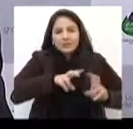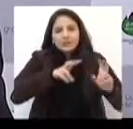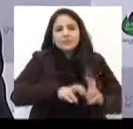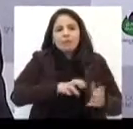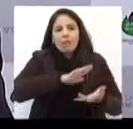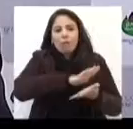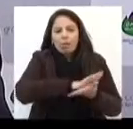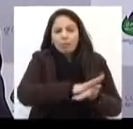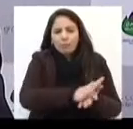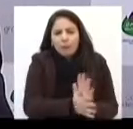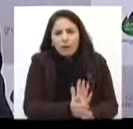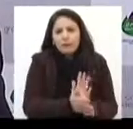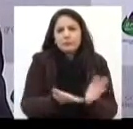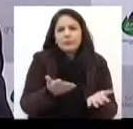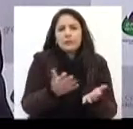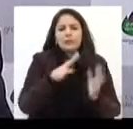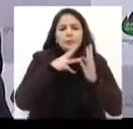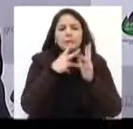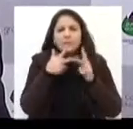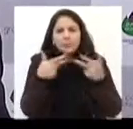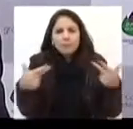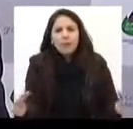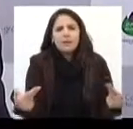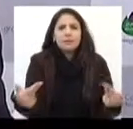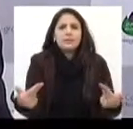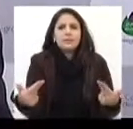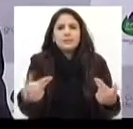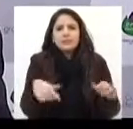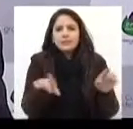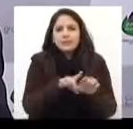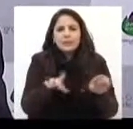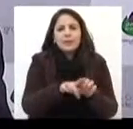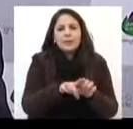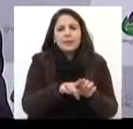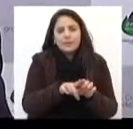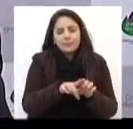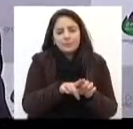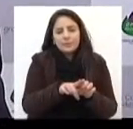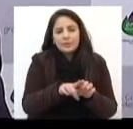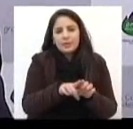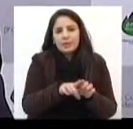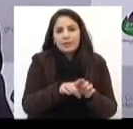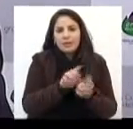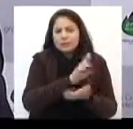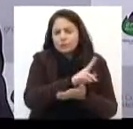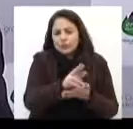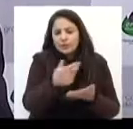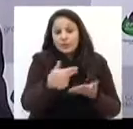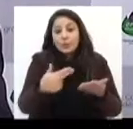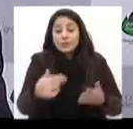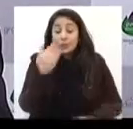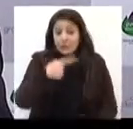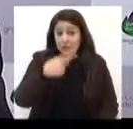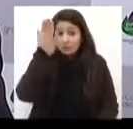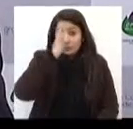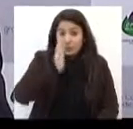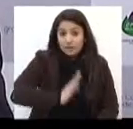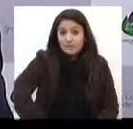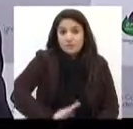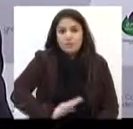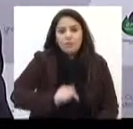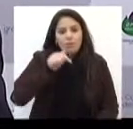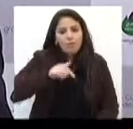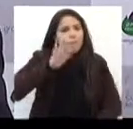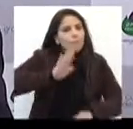assassinato, a atrocidade que se faz com os animais silvestres, E o Brasil é um dos